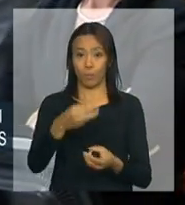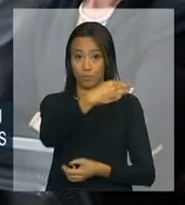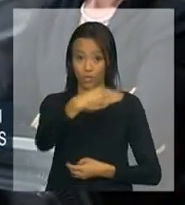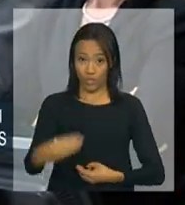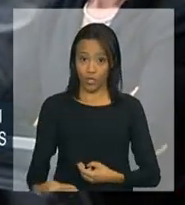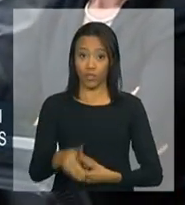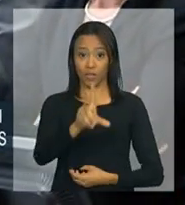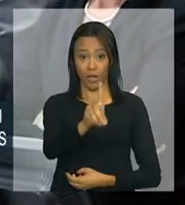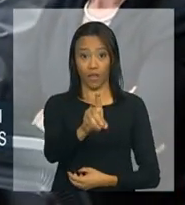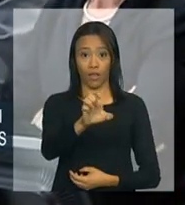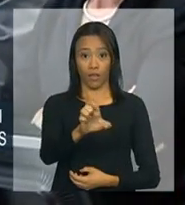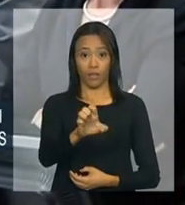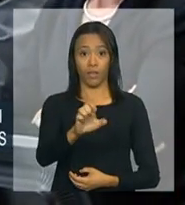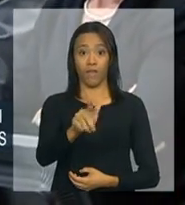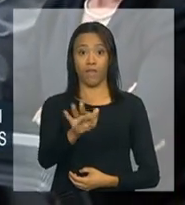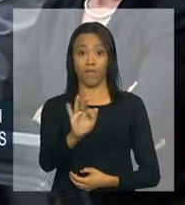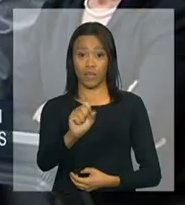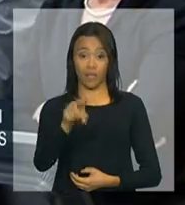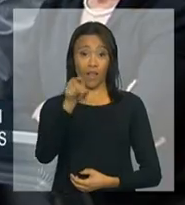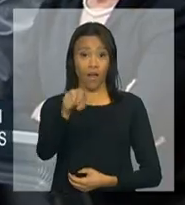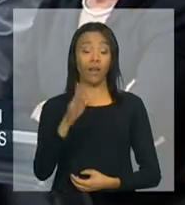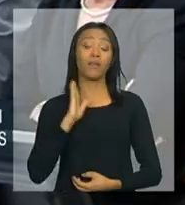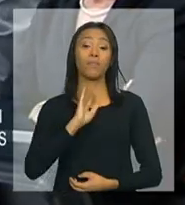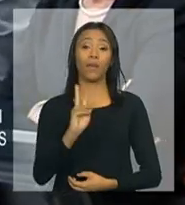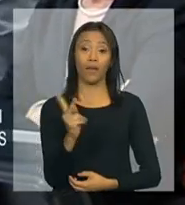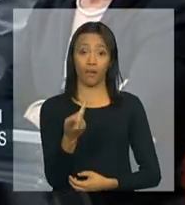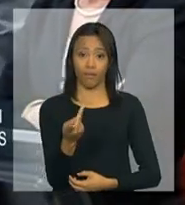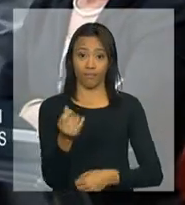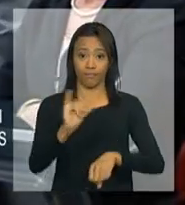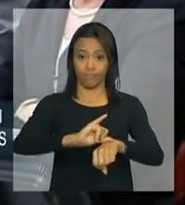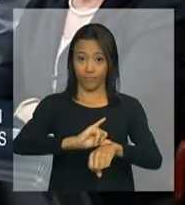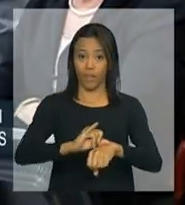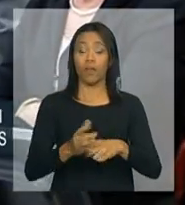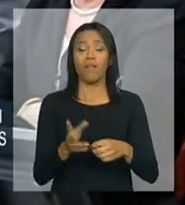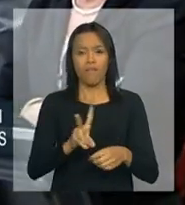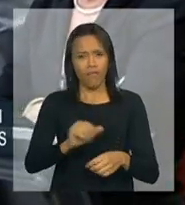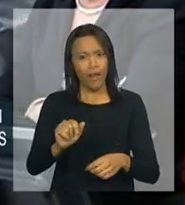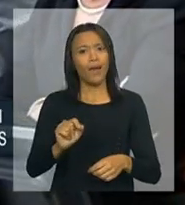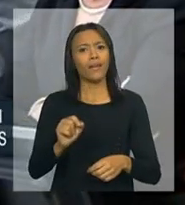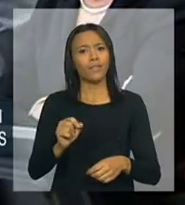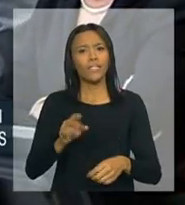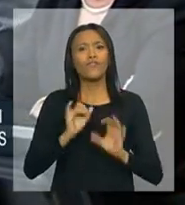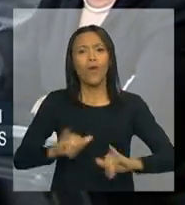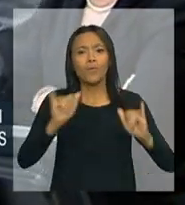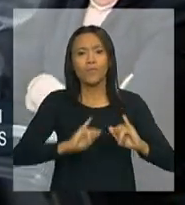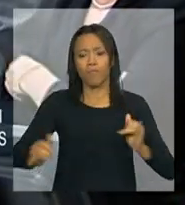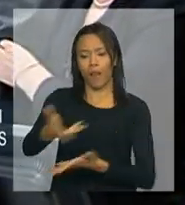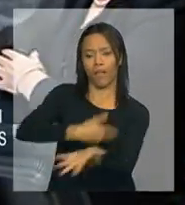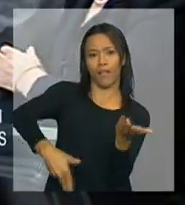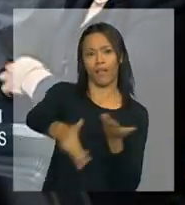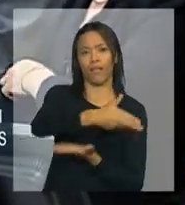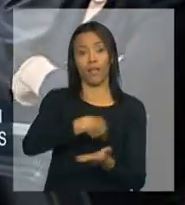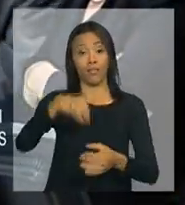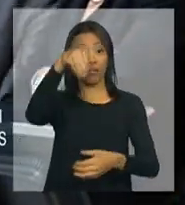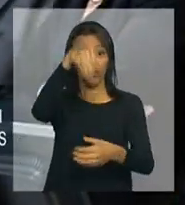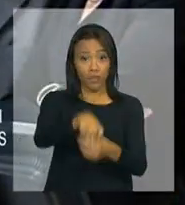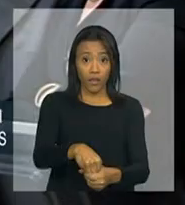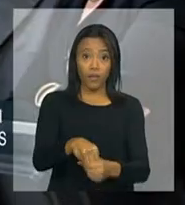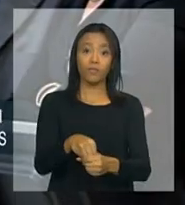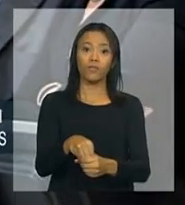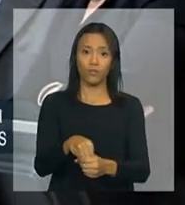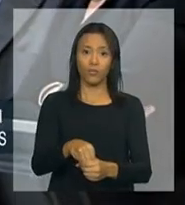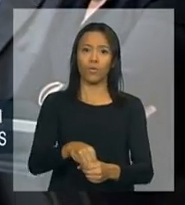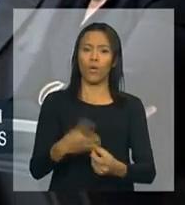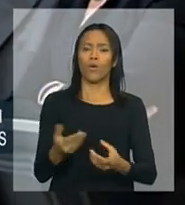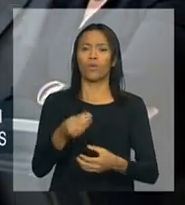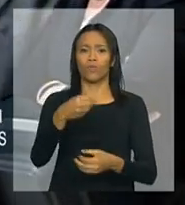lá em Minas Gerais, em Belo Horizonte. Mas vai trazer uma integração muito grande, tanto dentro dos próprios órgãos